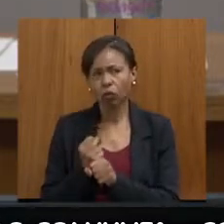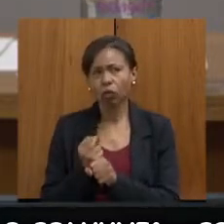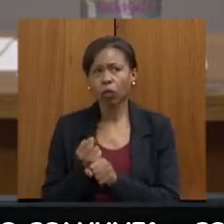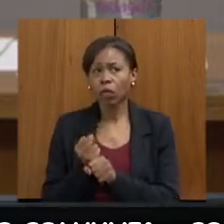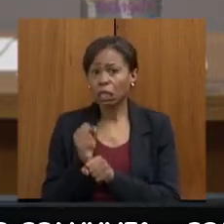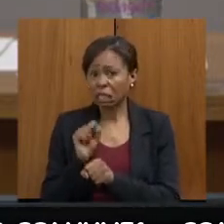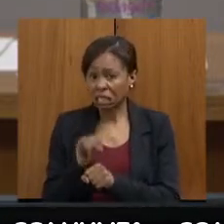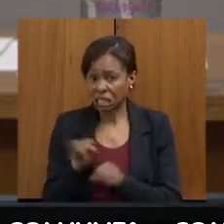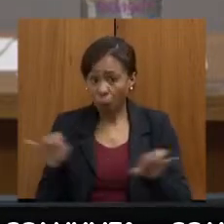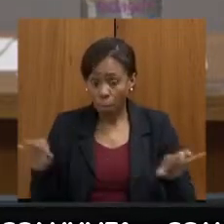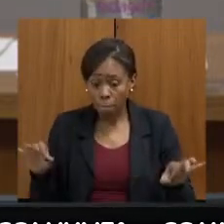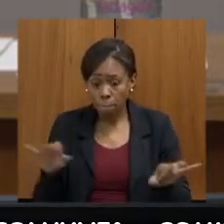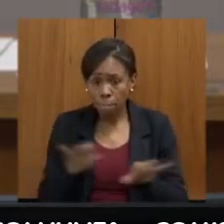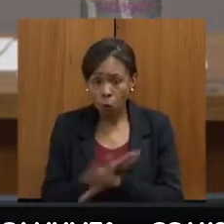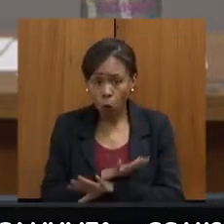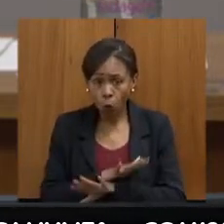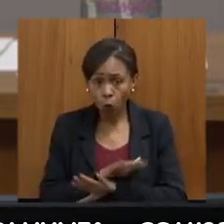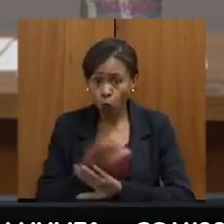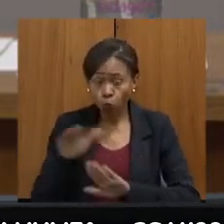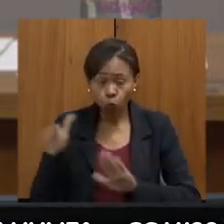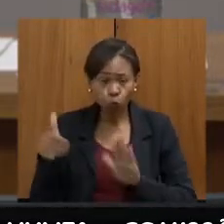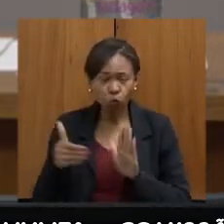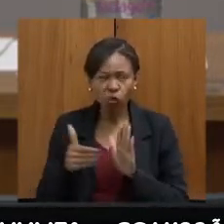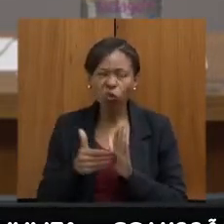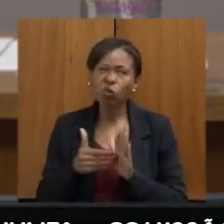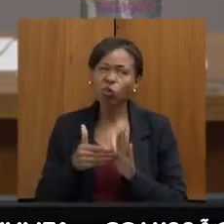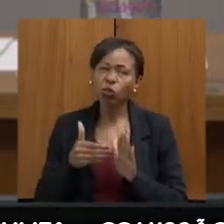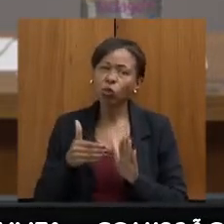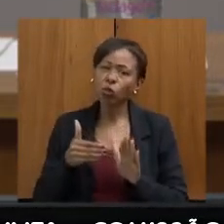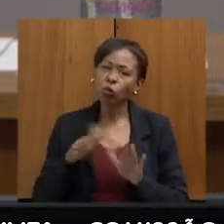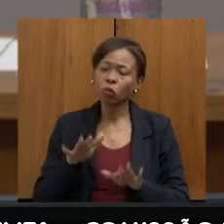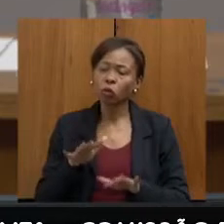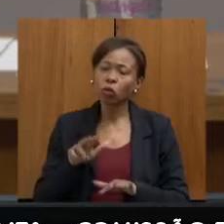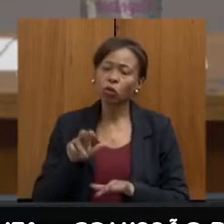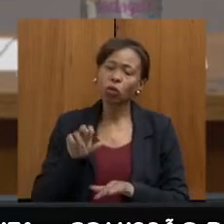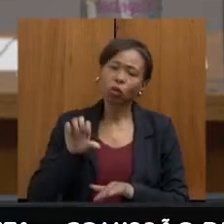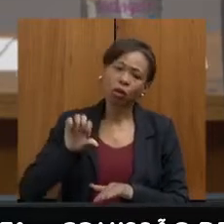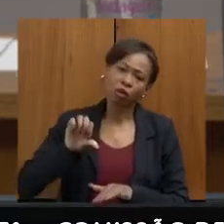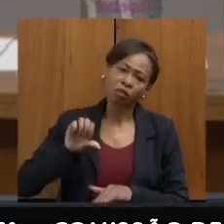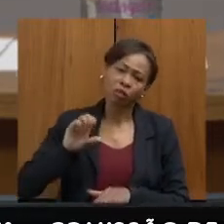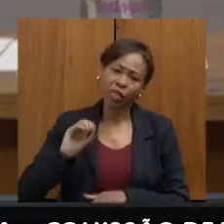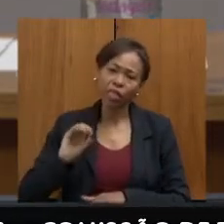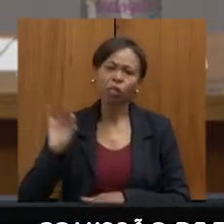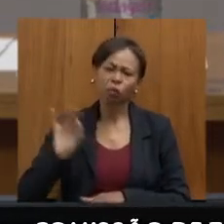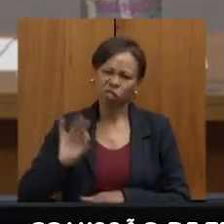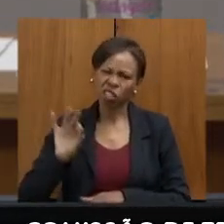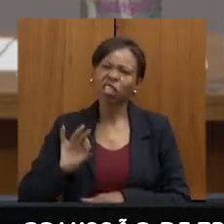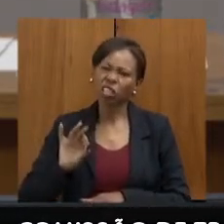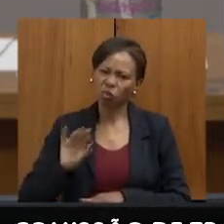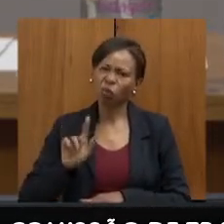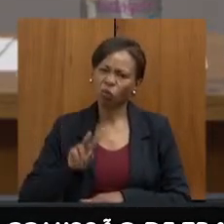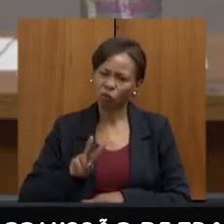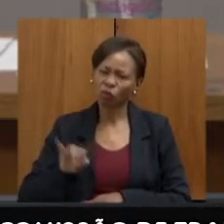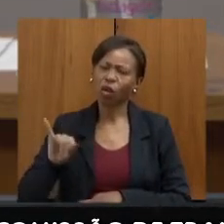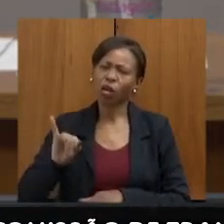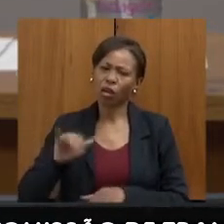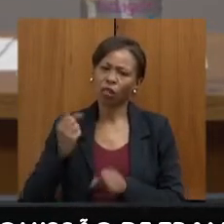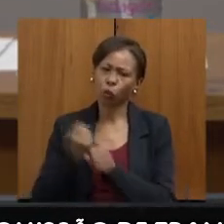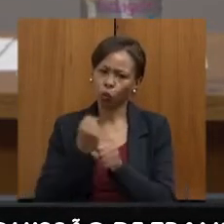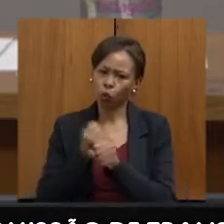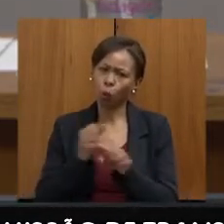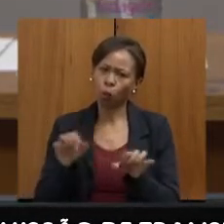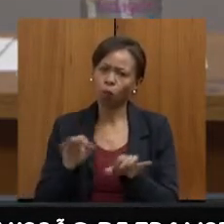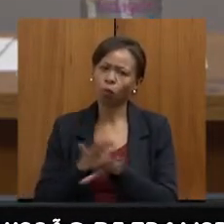valor não tivessem por cento equacionado diria que 85 por cento e noventa porcento problema vai estar condicionado e acabar com esse